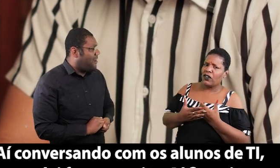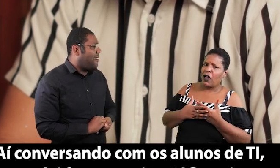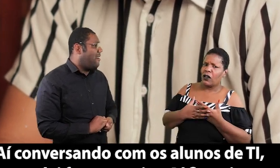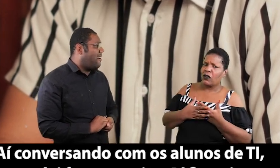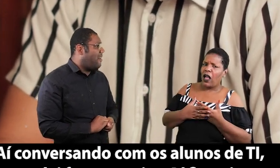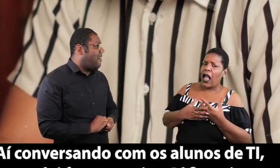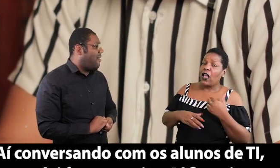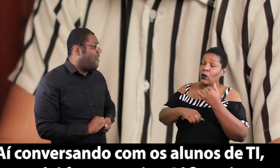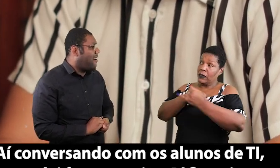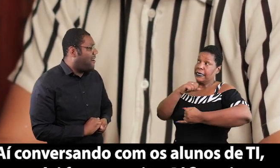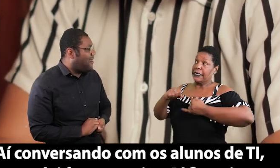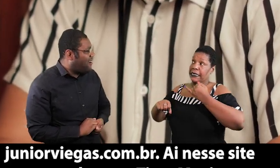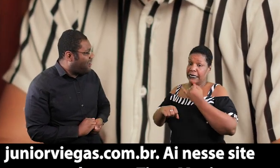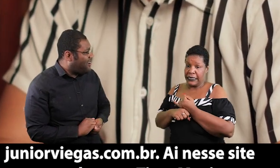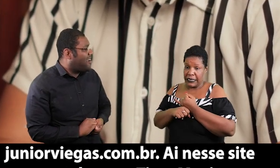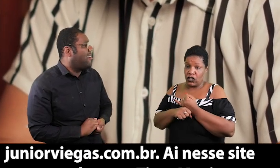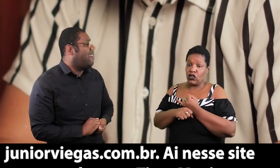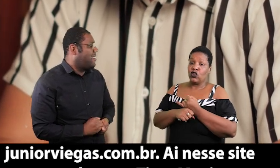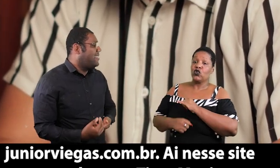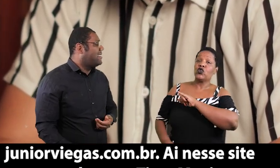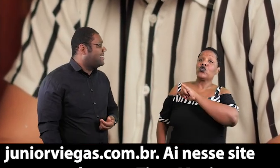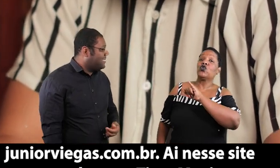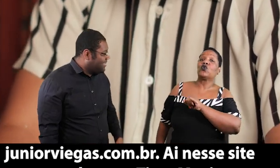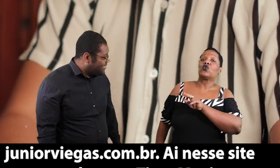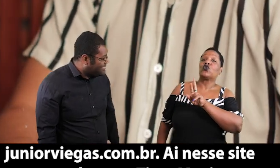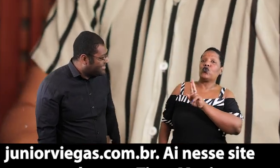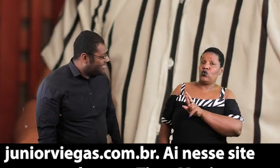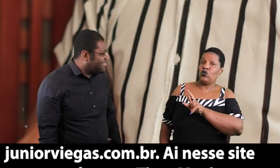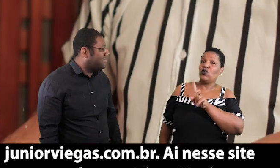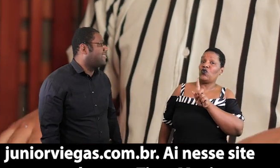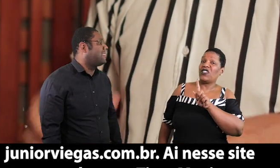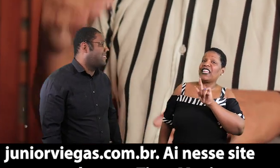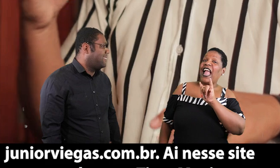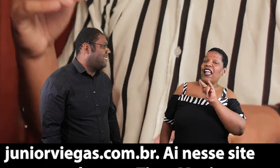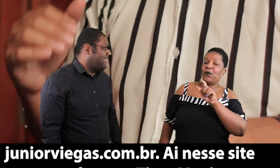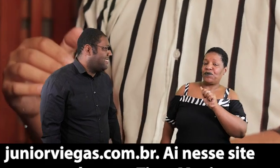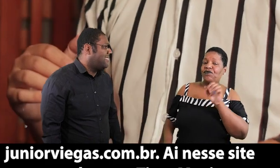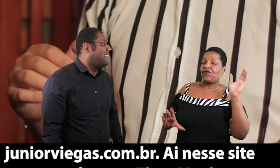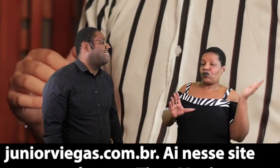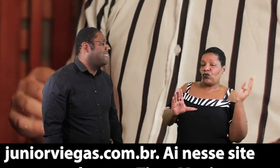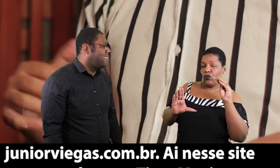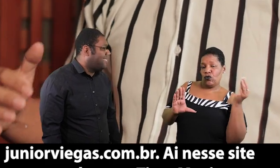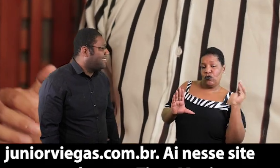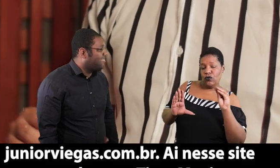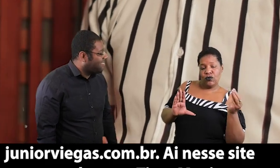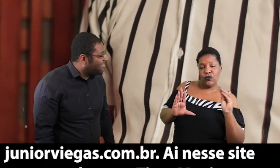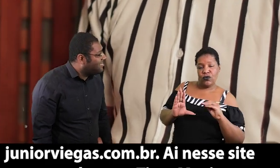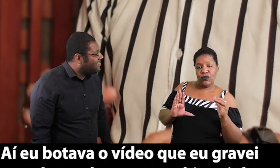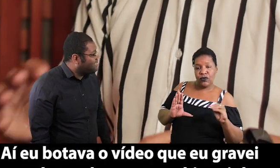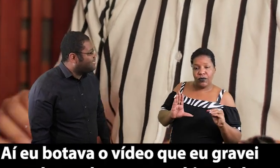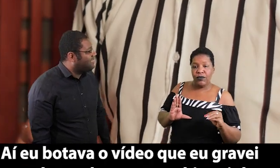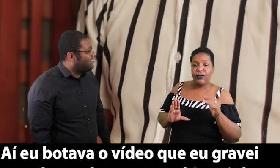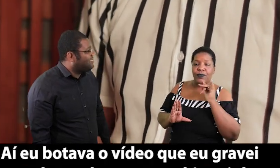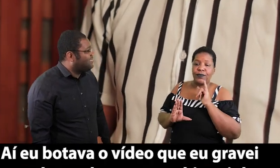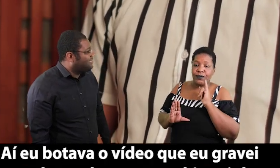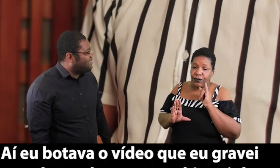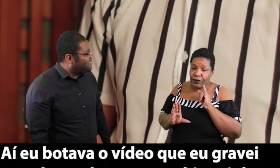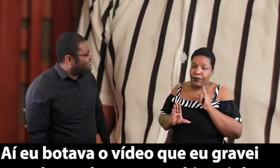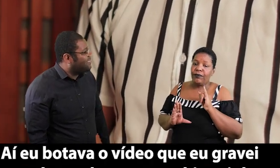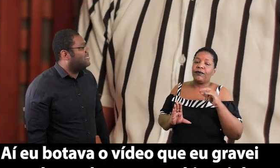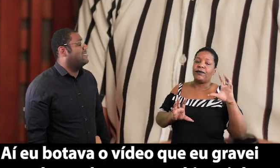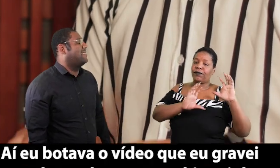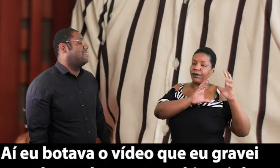resolvi fazer um site. Aí fiz o site juniorviegas.com.br. Aí nesse lembro. site eu catalogava. Tipo, baxixa. Aí eu botava o vídeo que eu gravei